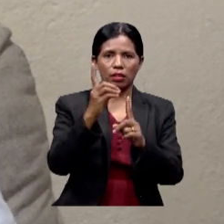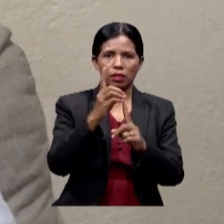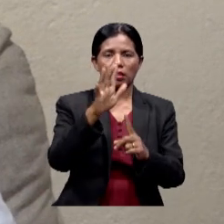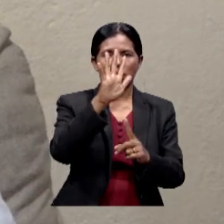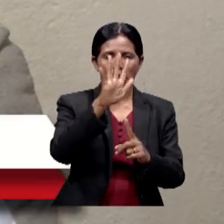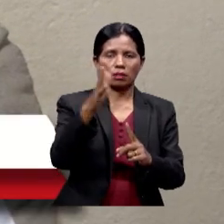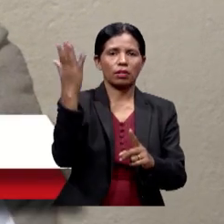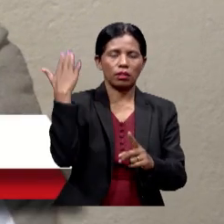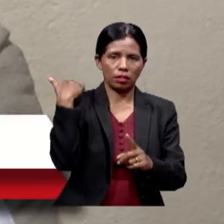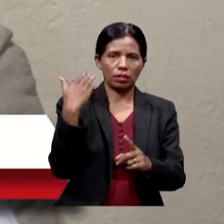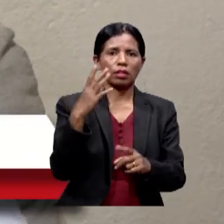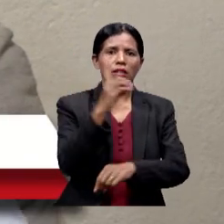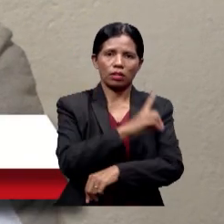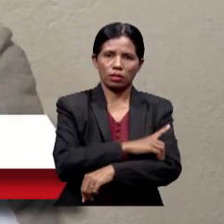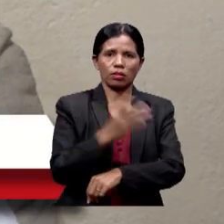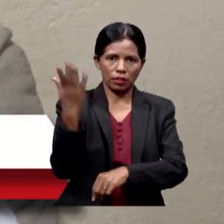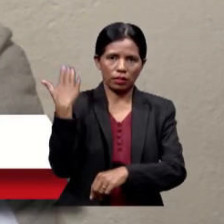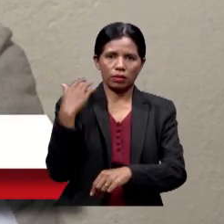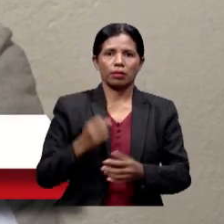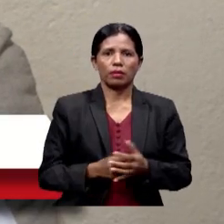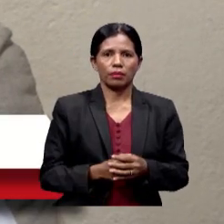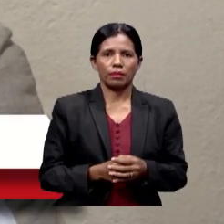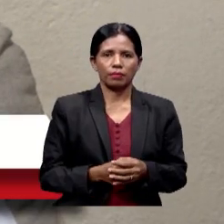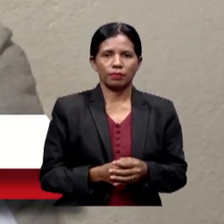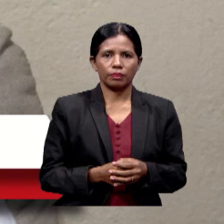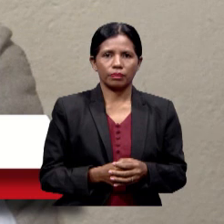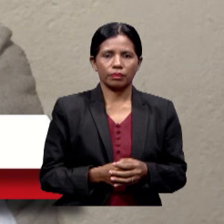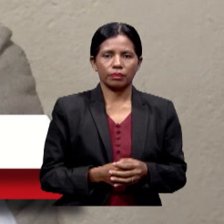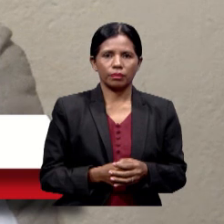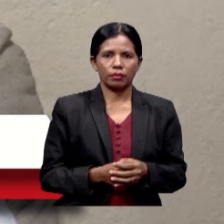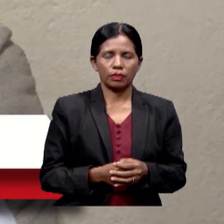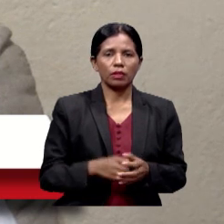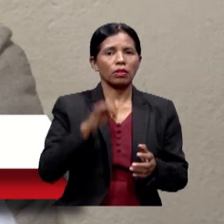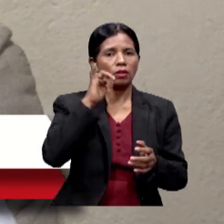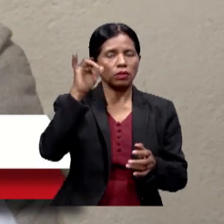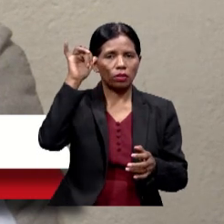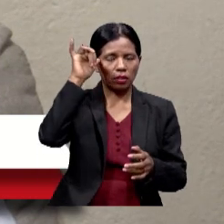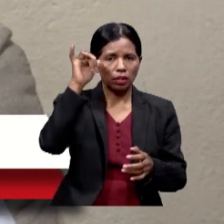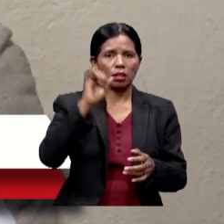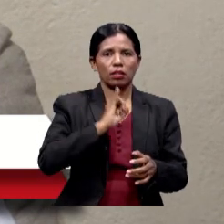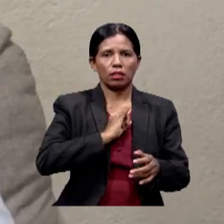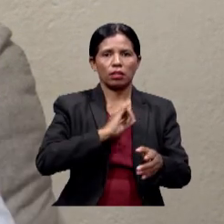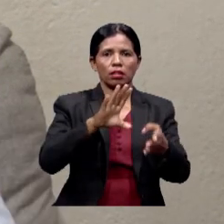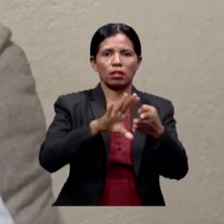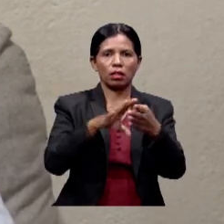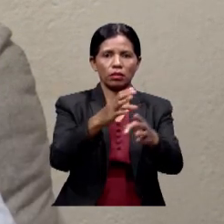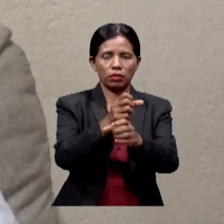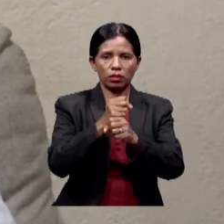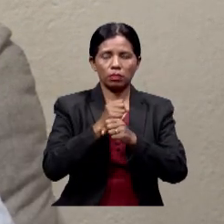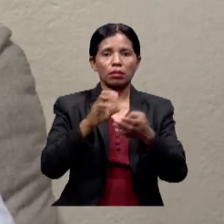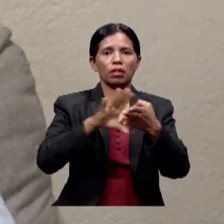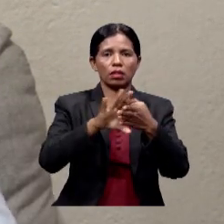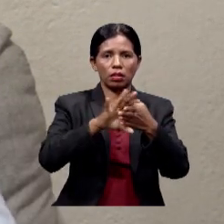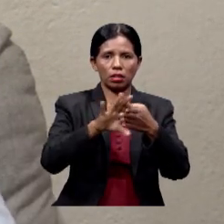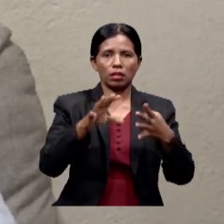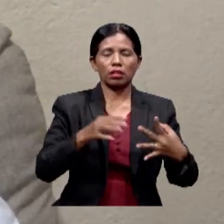que é Lorong Hira, Liu Bacoto, que Rosei Corverua, ao Simo, carta oficial, Ida,